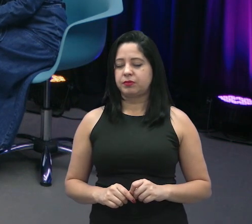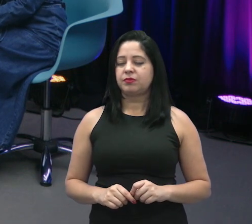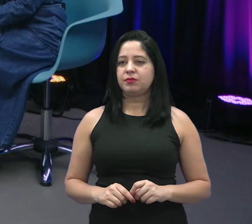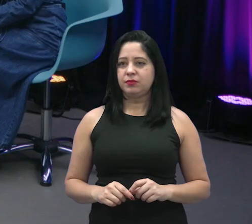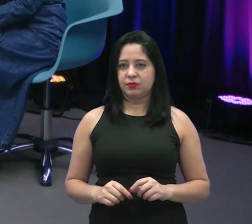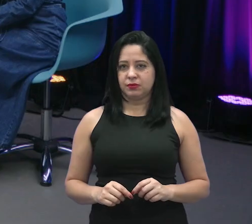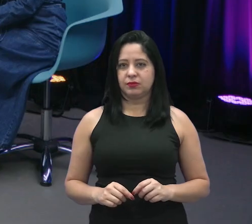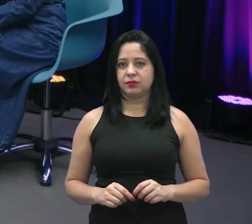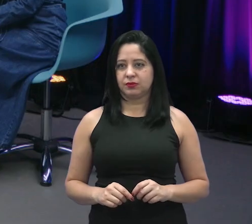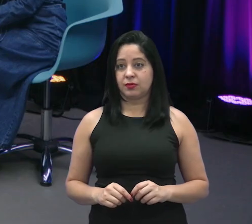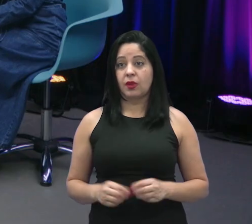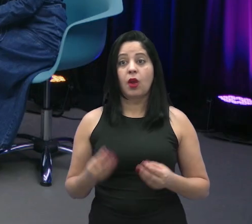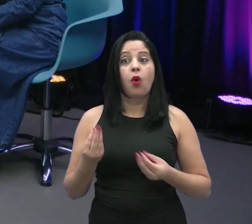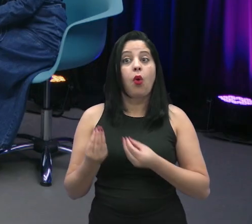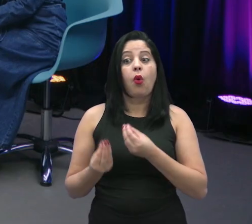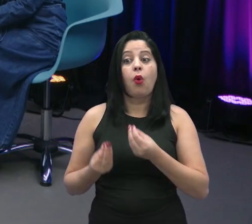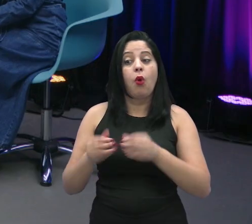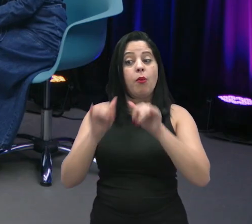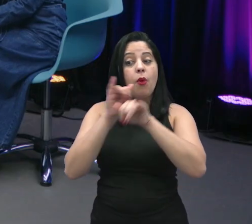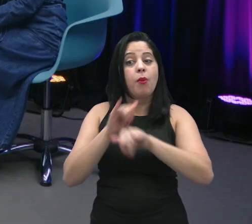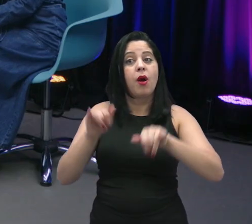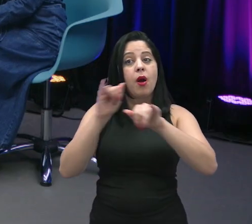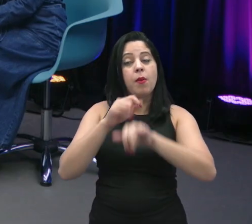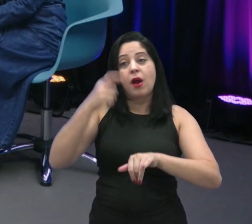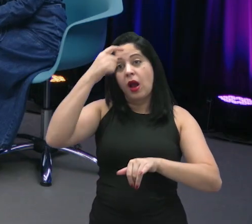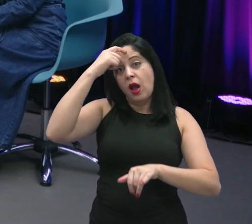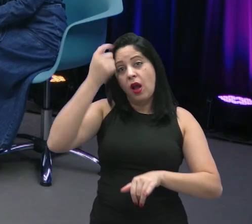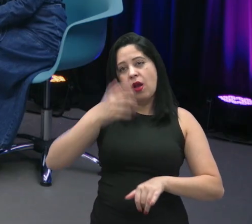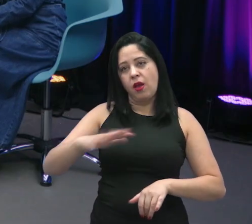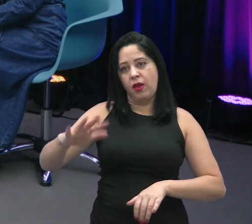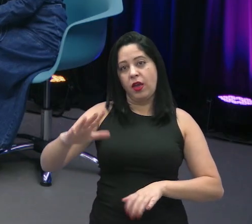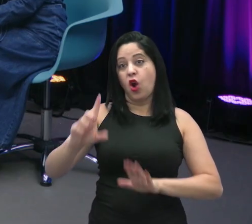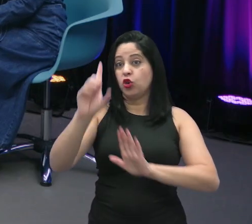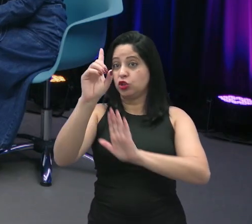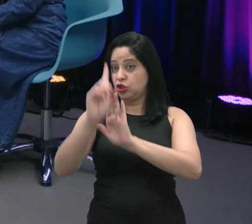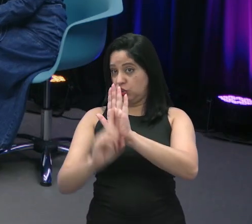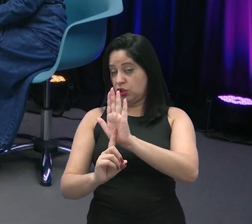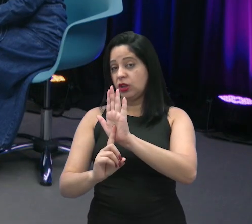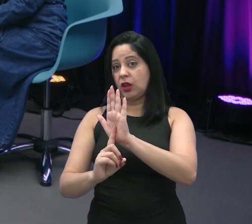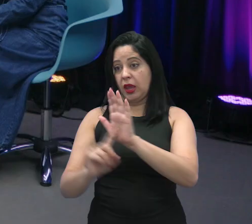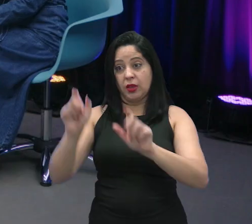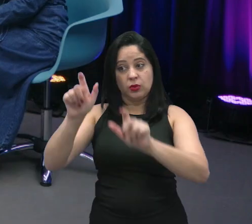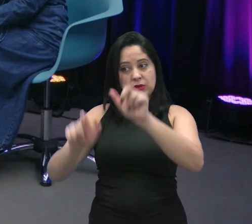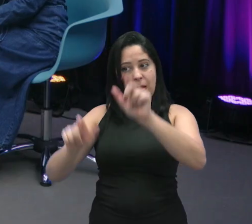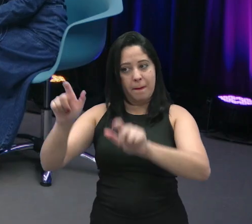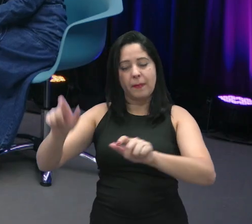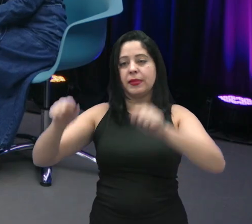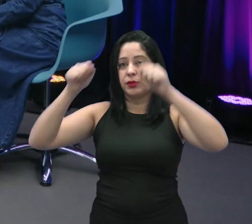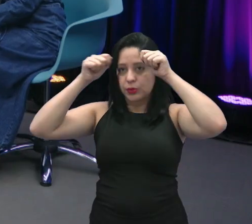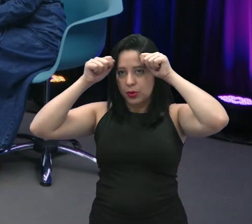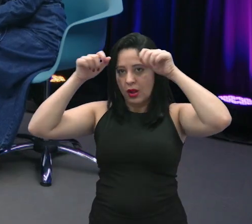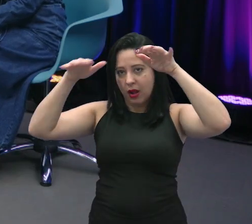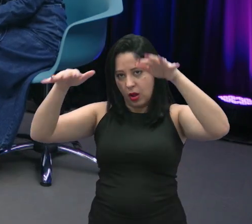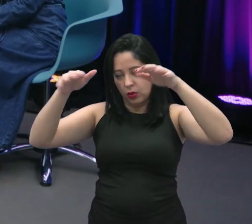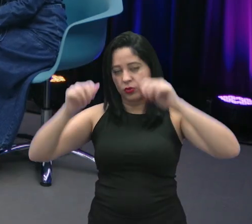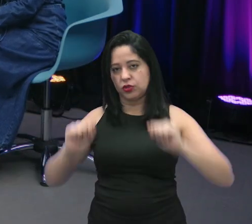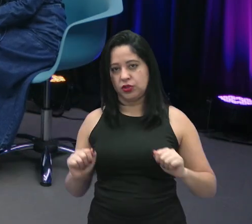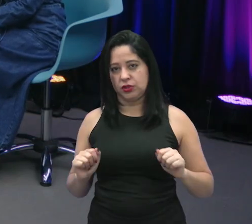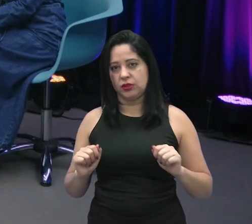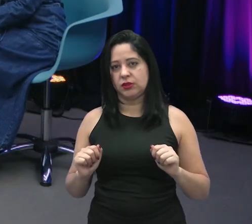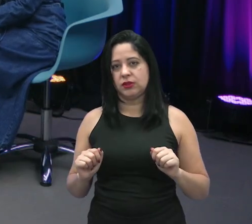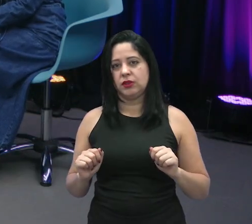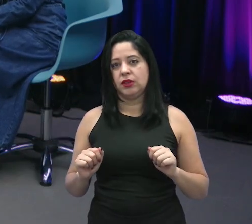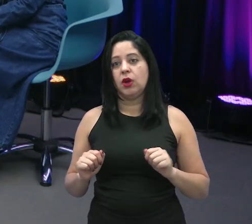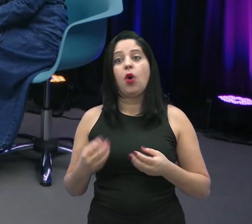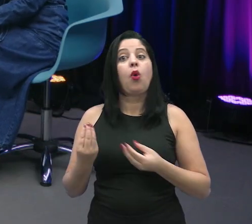de conscientização, né? A conscientização sobre as necessidades e direito das pessoas, né, com autismo e também de